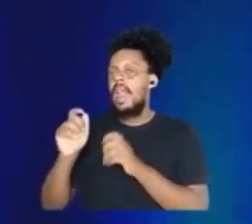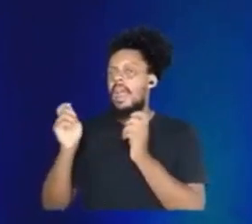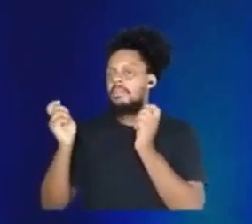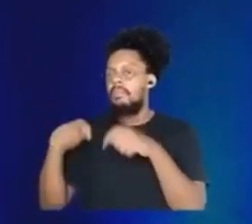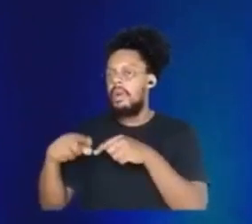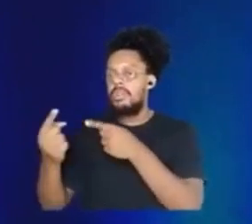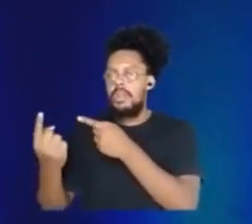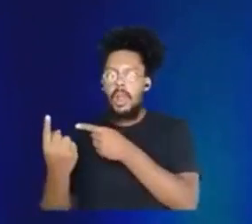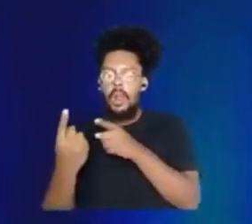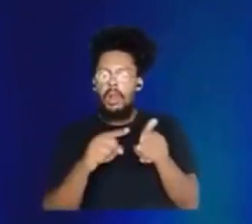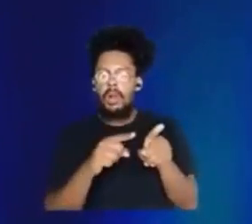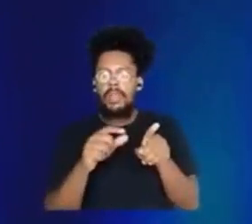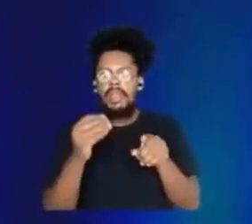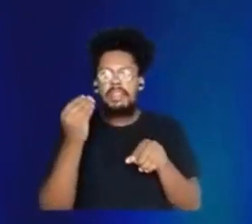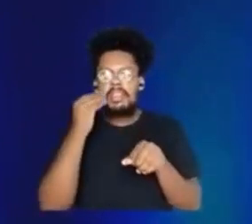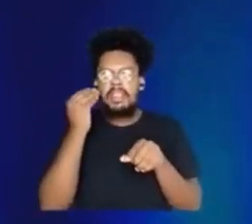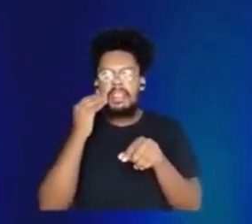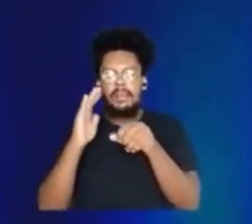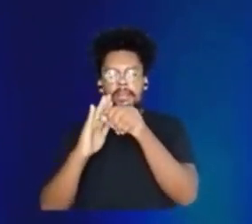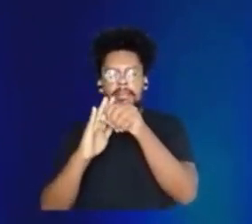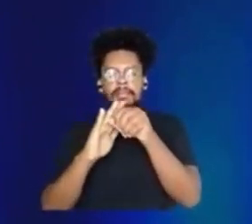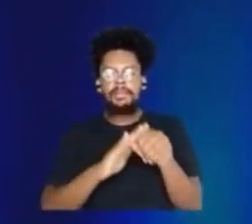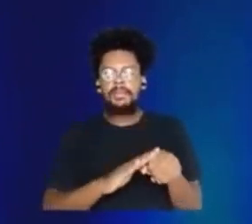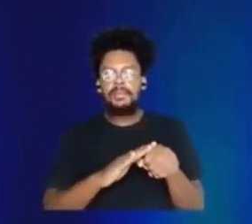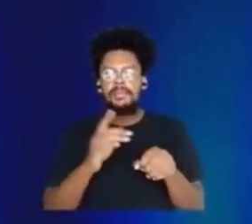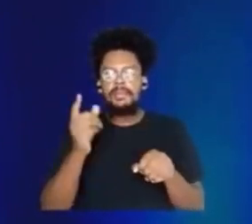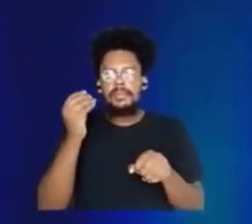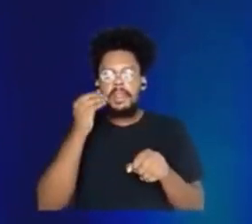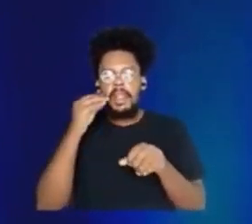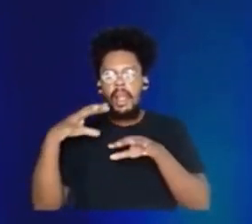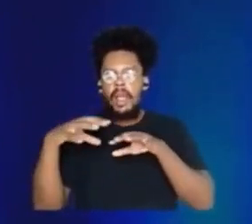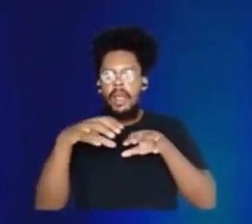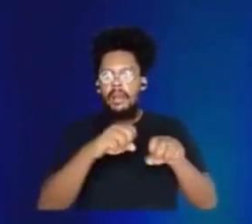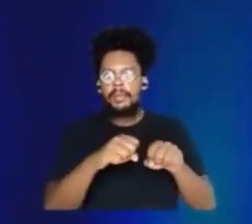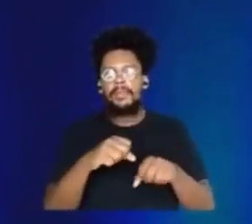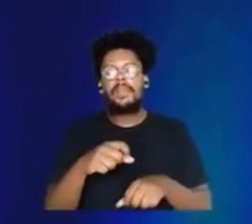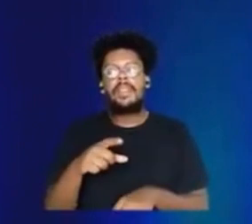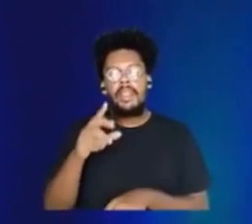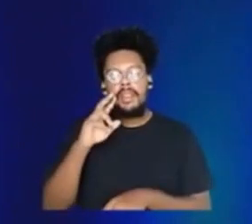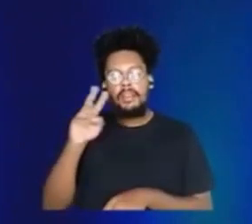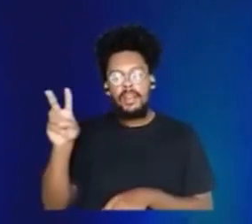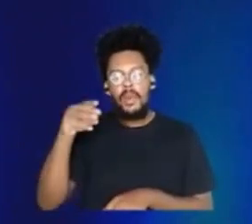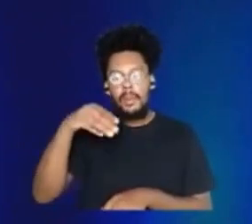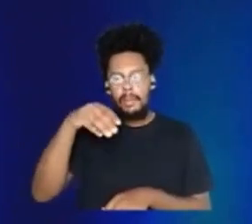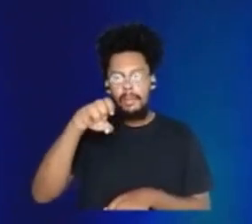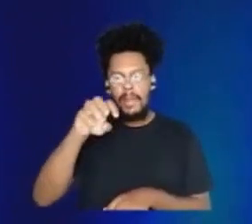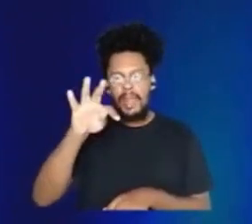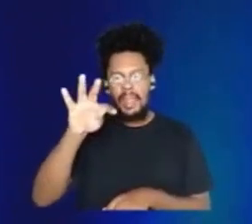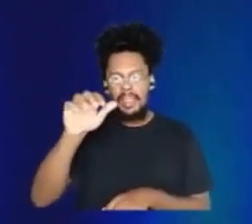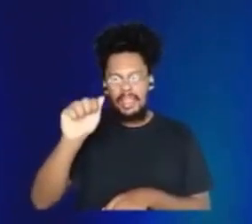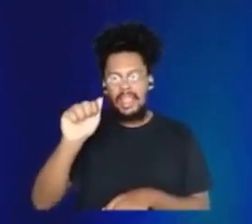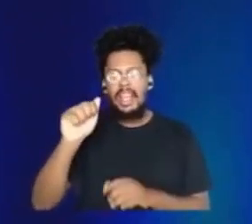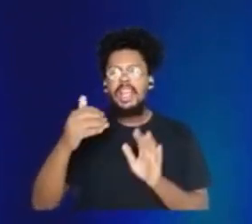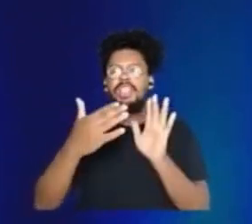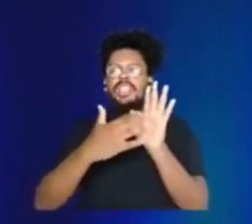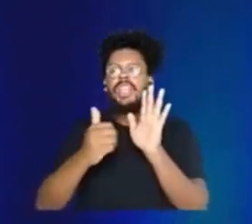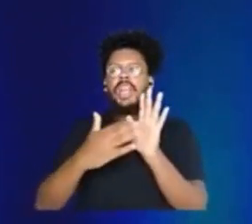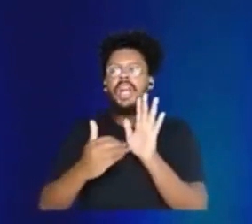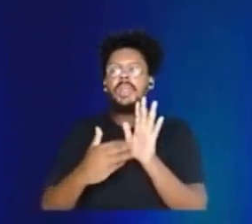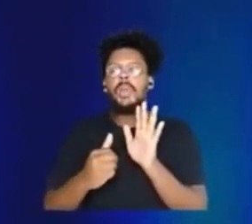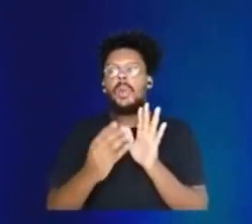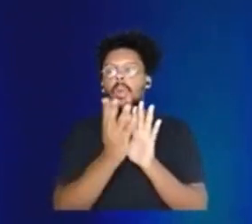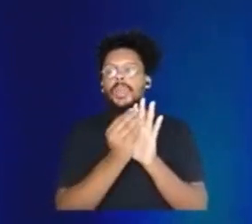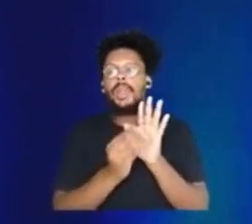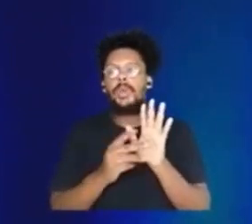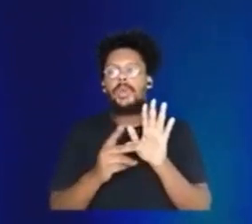dominante, como a gente viu no caso da Meta de retirando os conteúdos online ali. Para terminar, nós